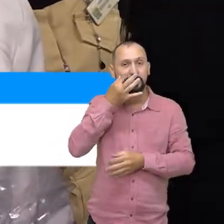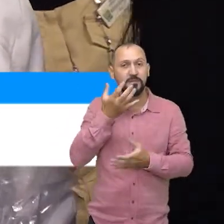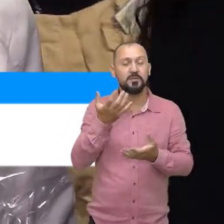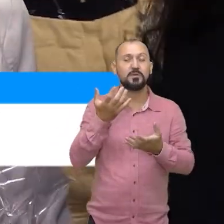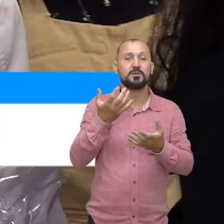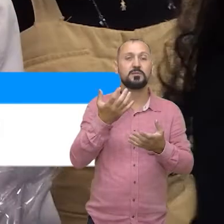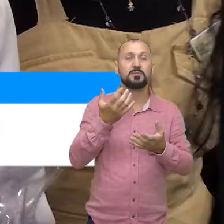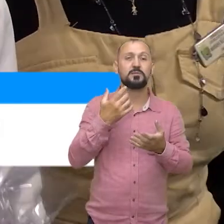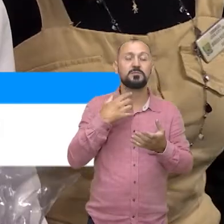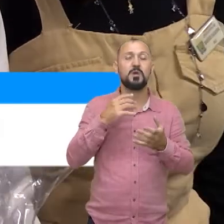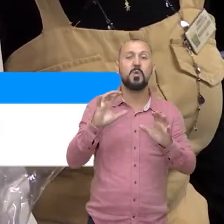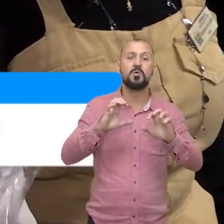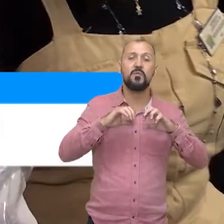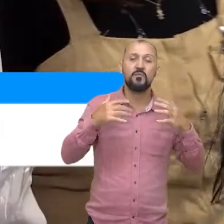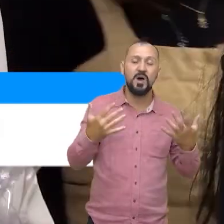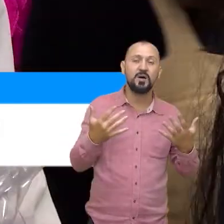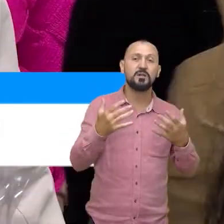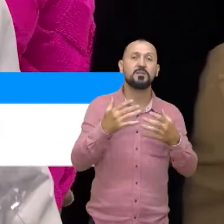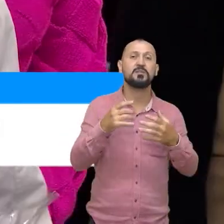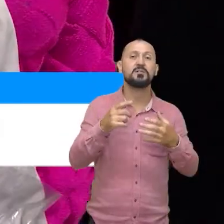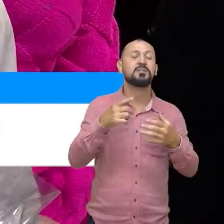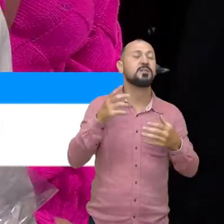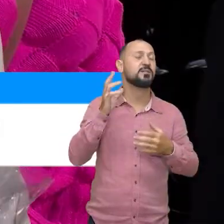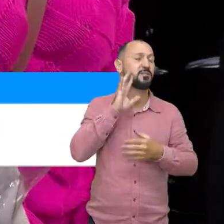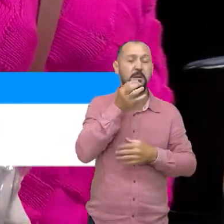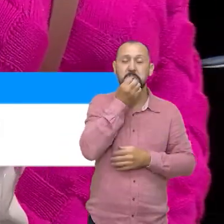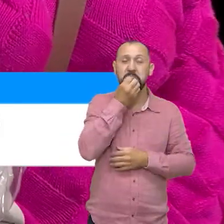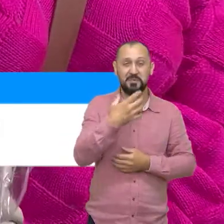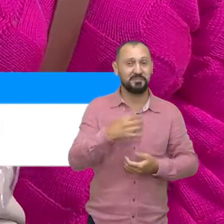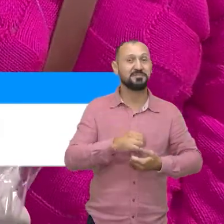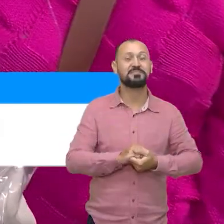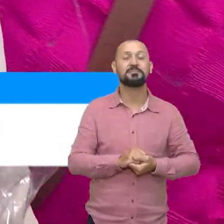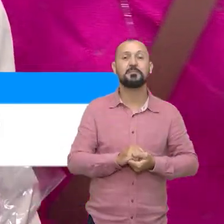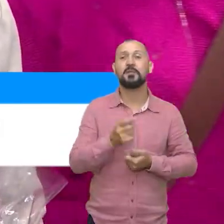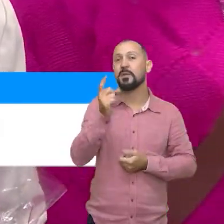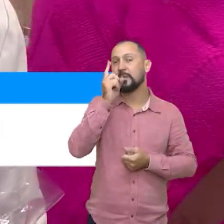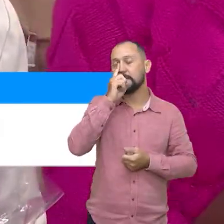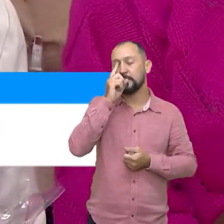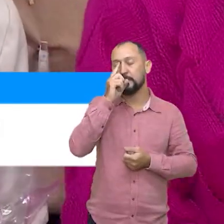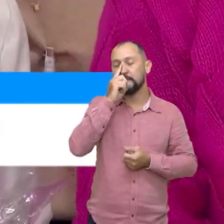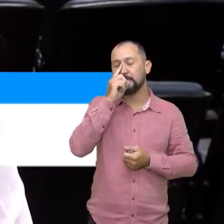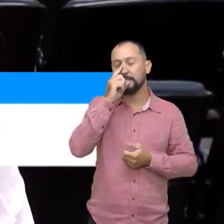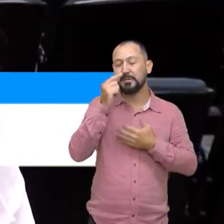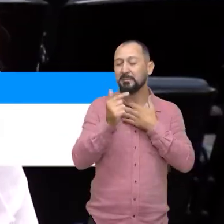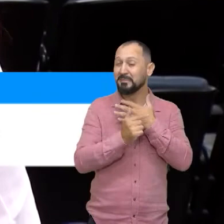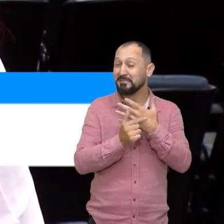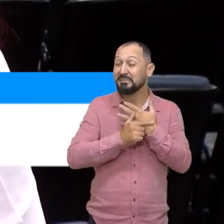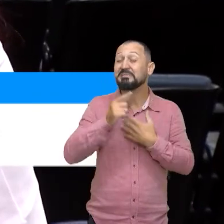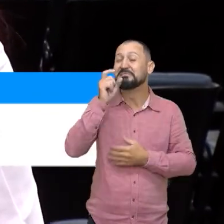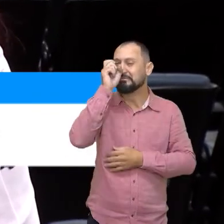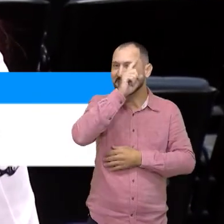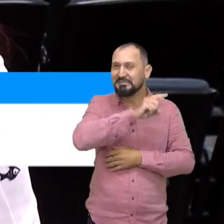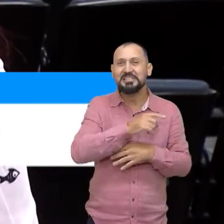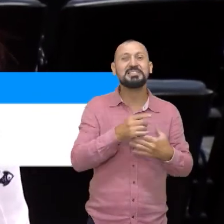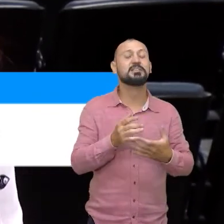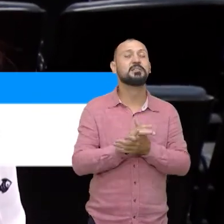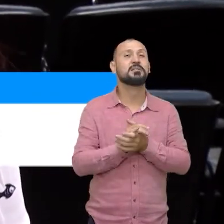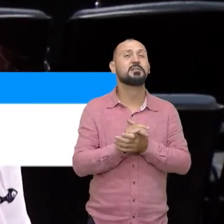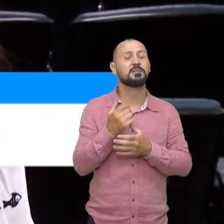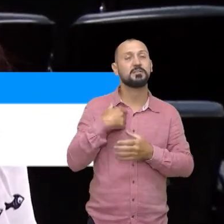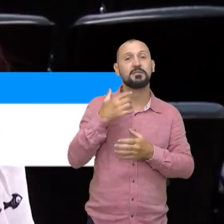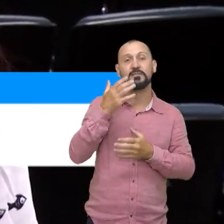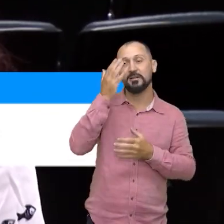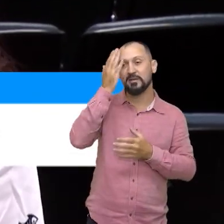a presença de todo mundo, o evento presente. Então isso é muito gratificante. Ser mãe é um papel muito